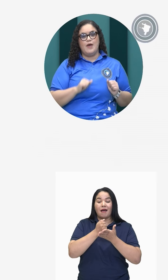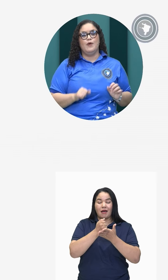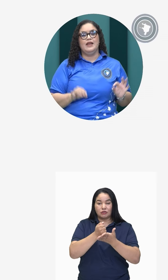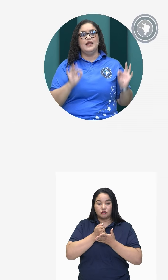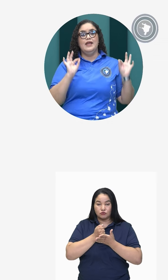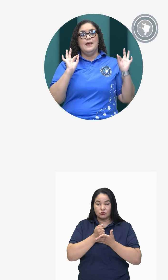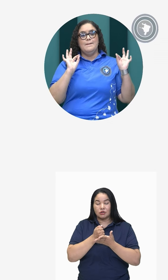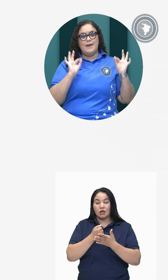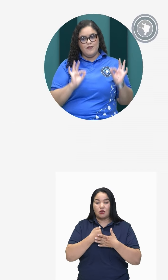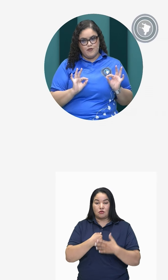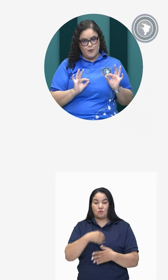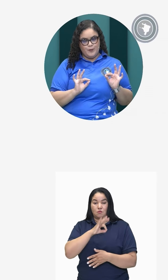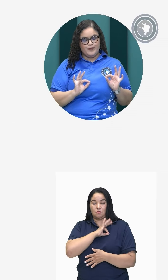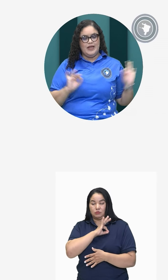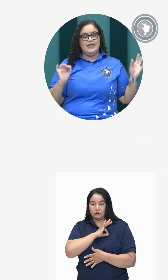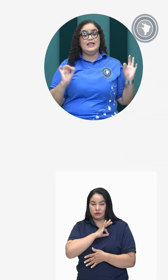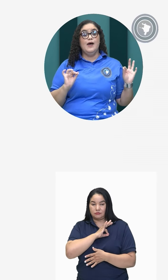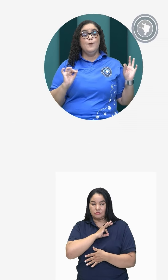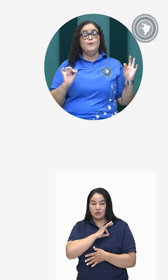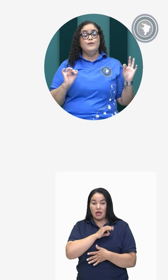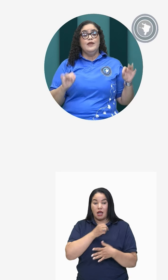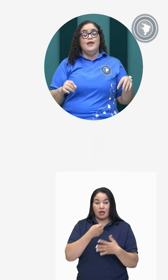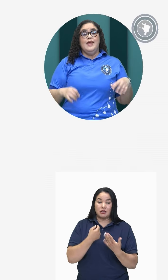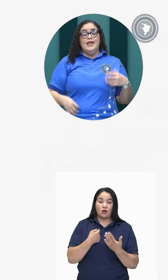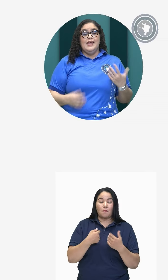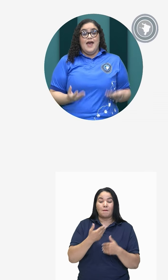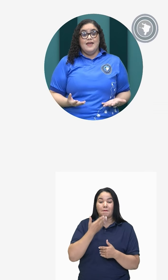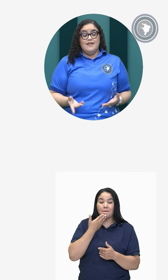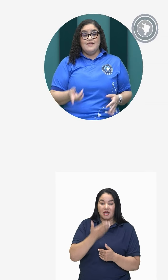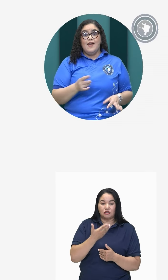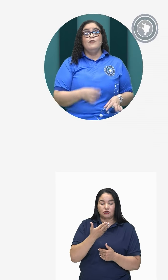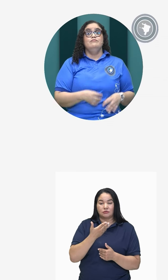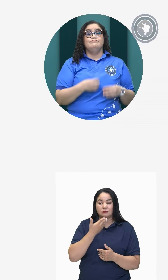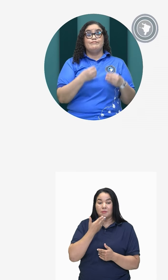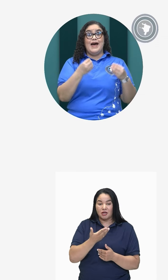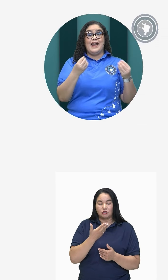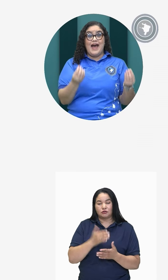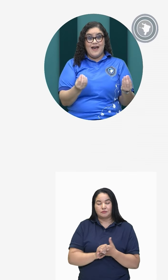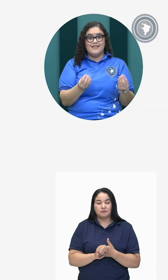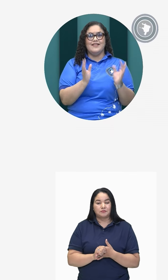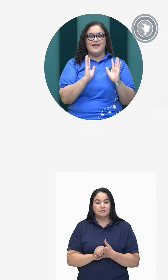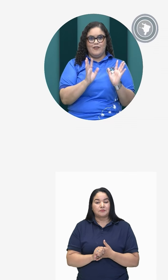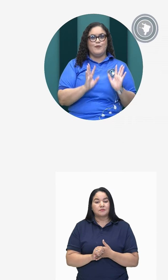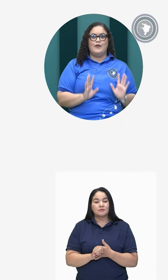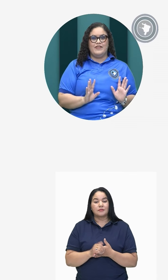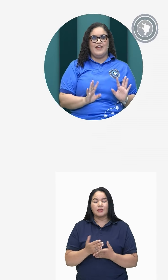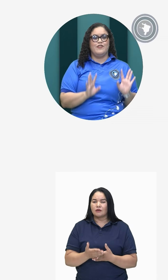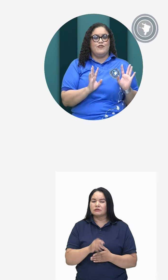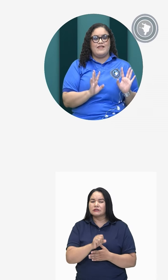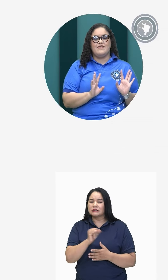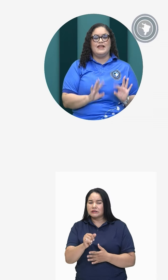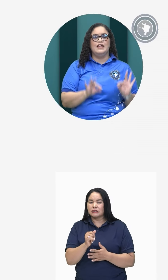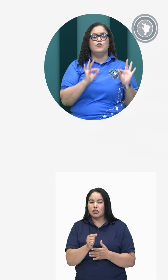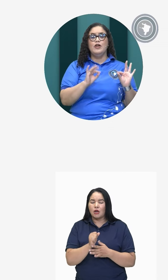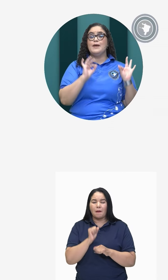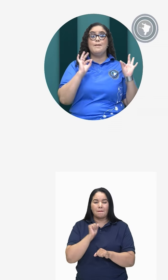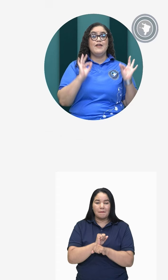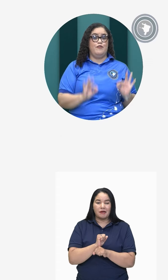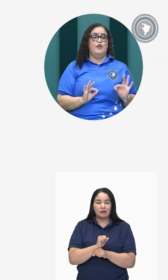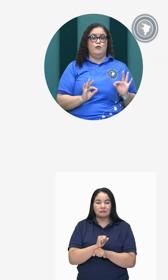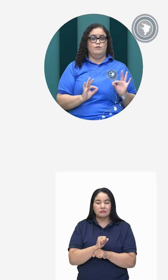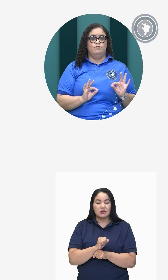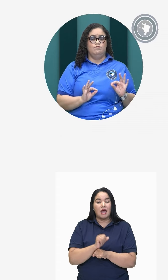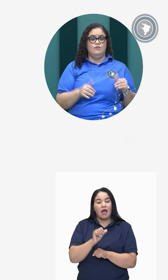temos o verbo ali, pediu. Então, e aí se eu parasse neste processo, eu dissesse assim,